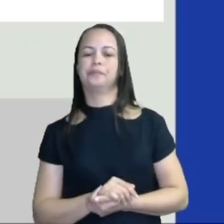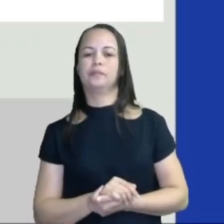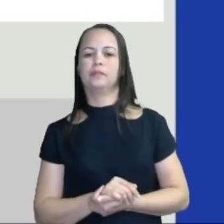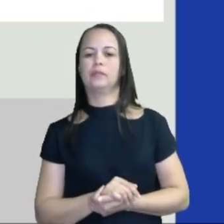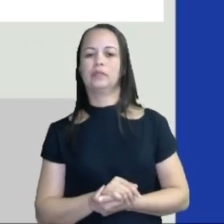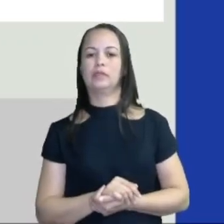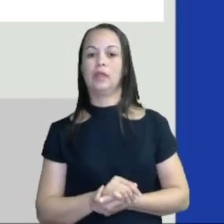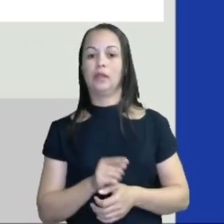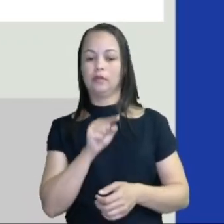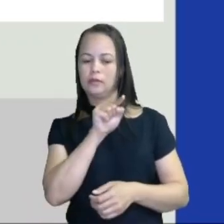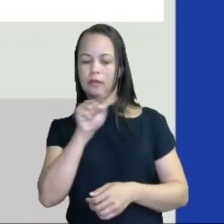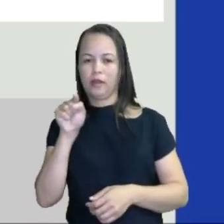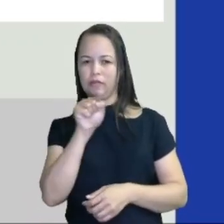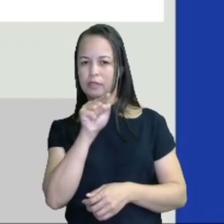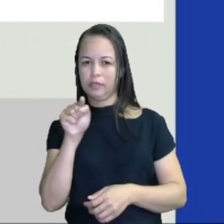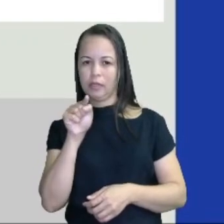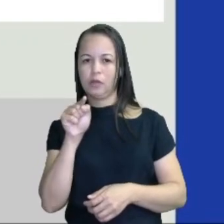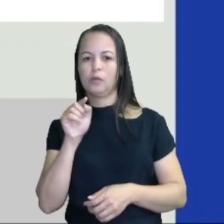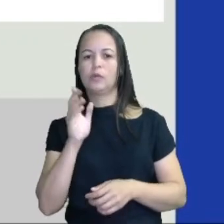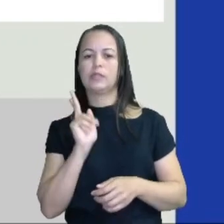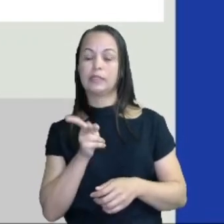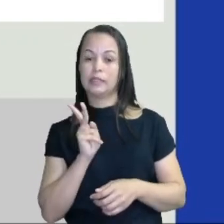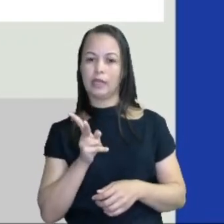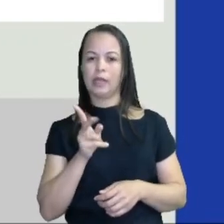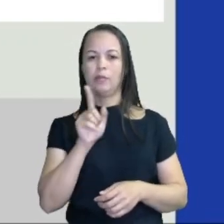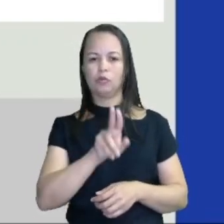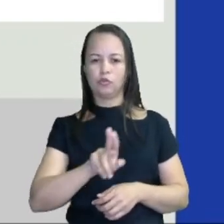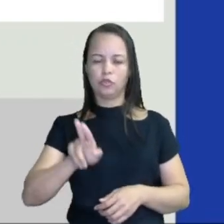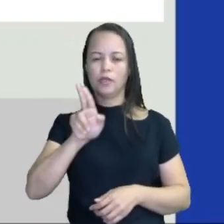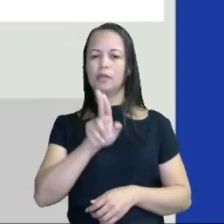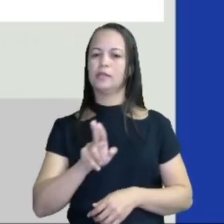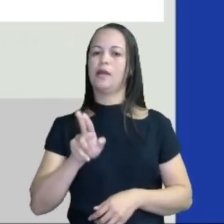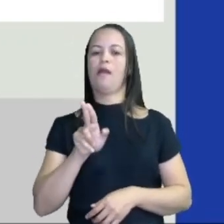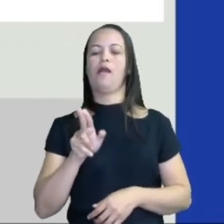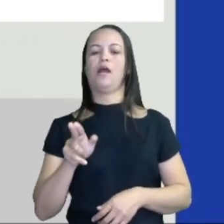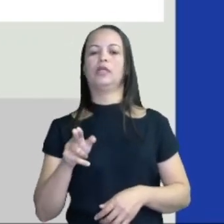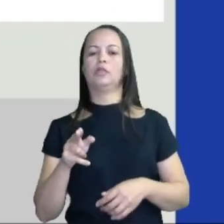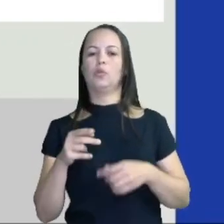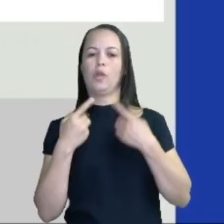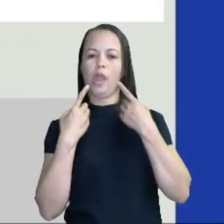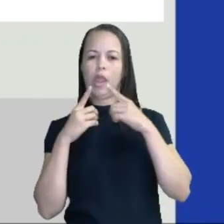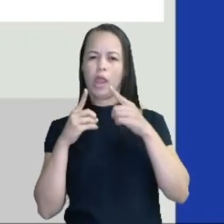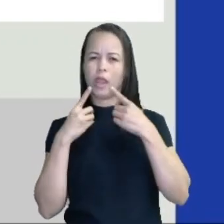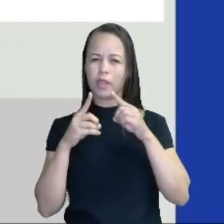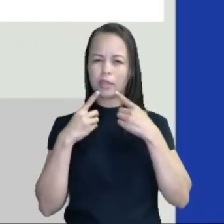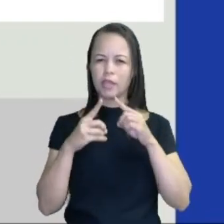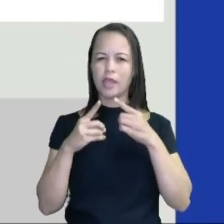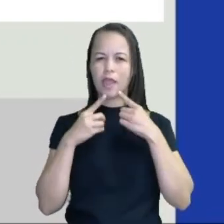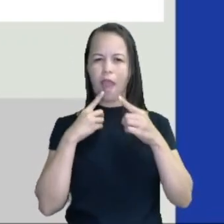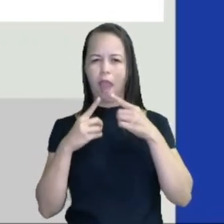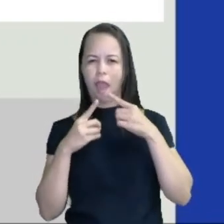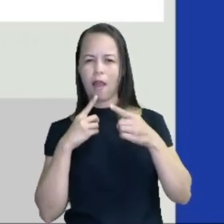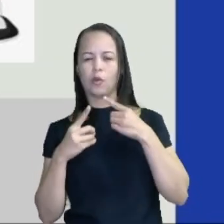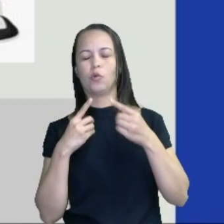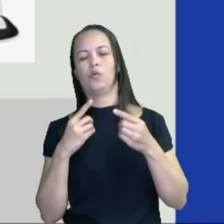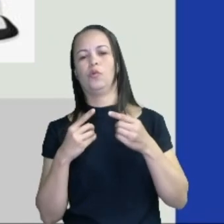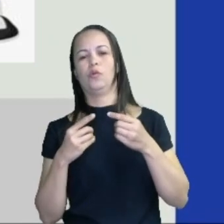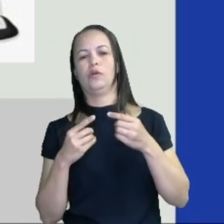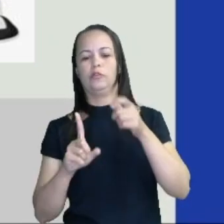Travessão, sempre utilizado em diálogos de personagens.